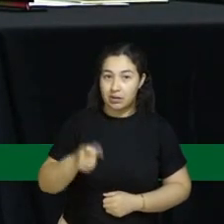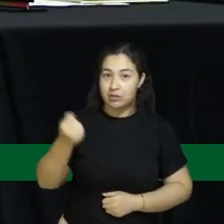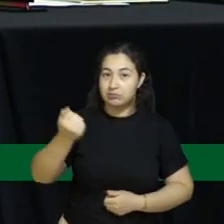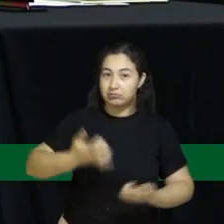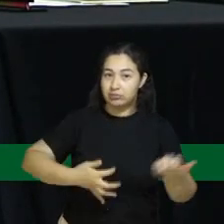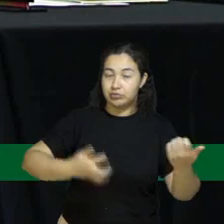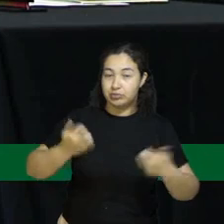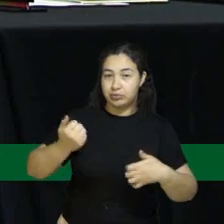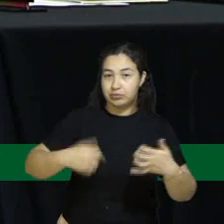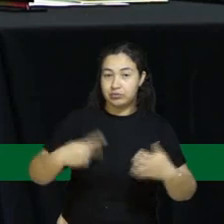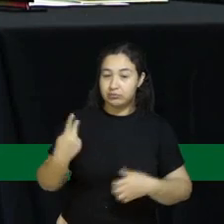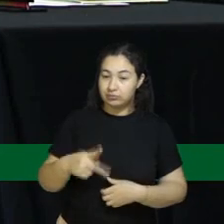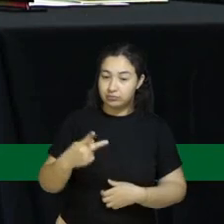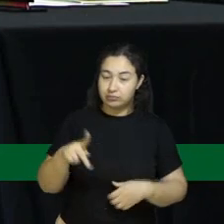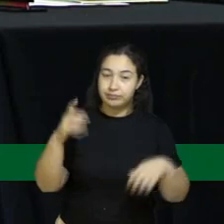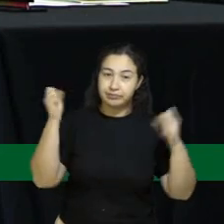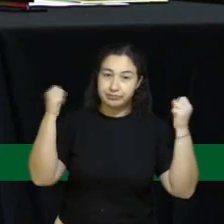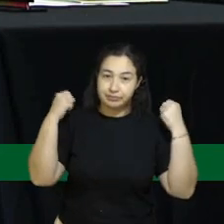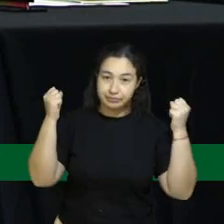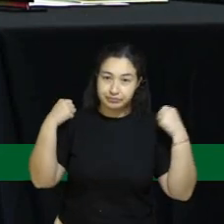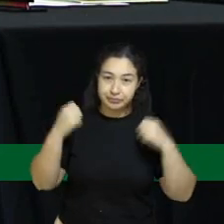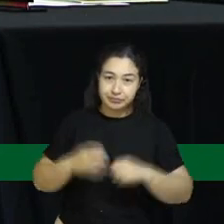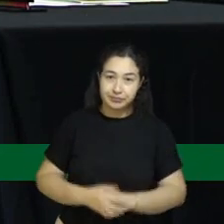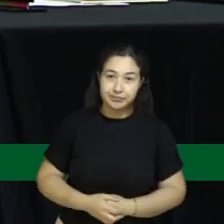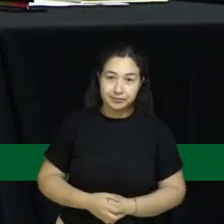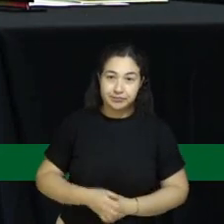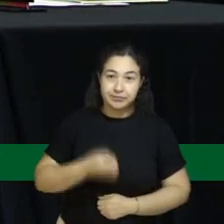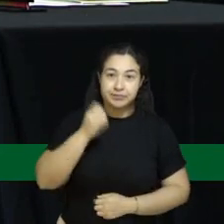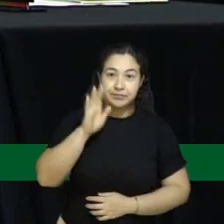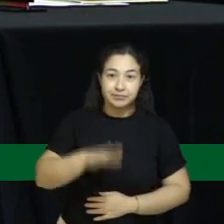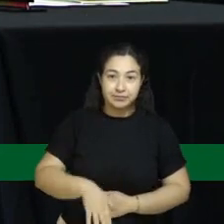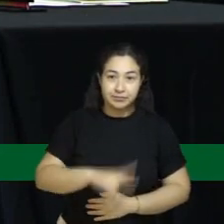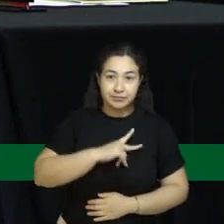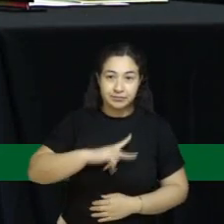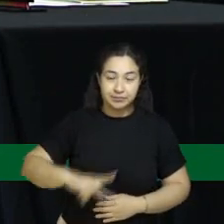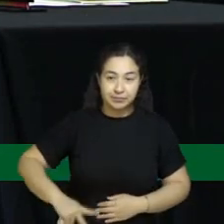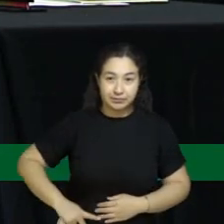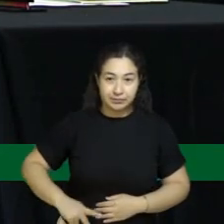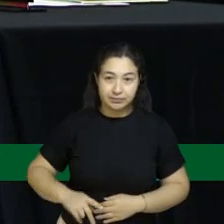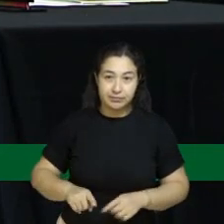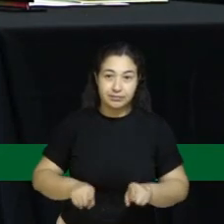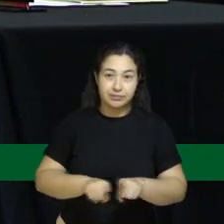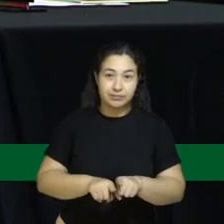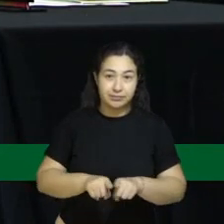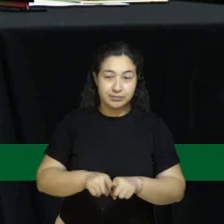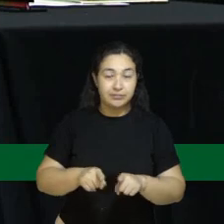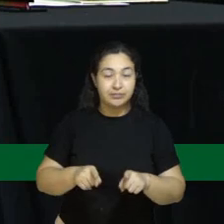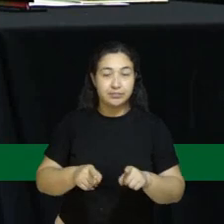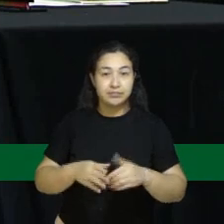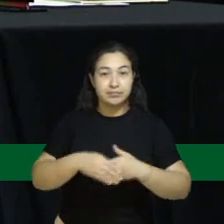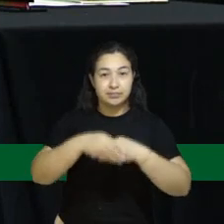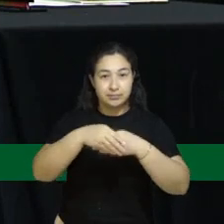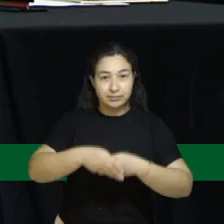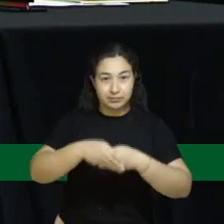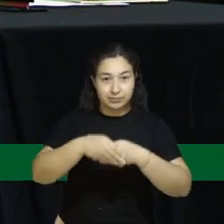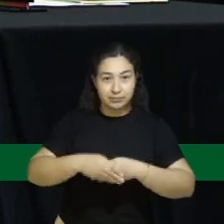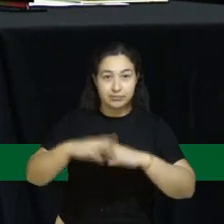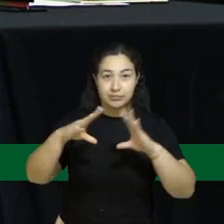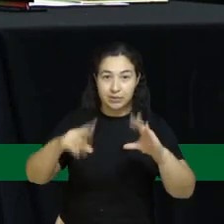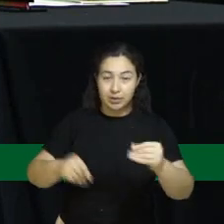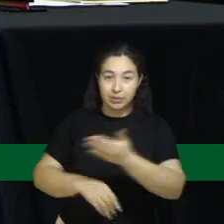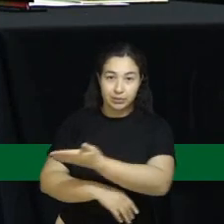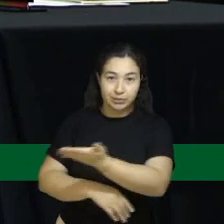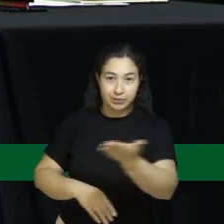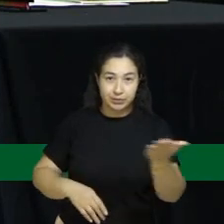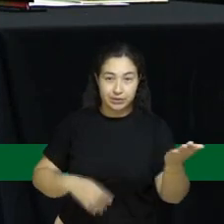Chapecó. Muito boa tarde, senhor presidente. Em seu nome, gostaria de cumprimentar e agradecer a todos